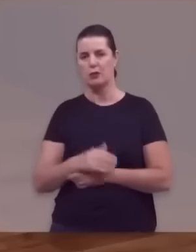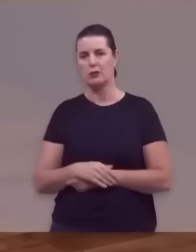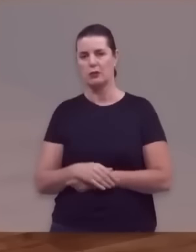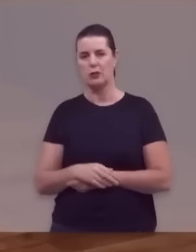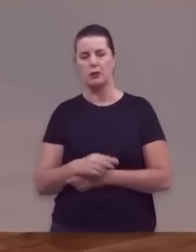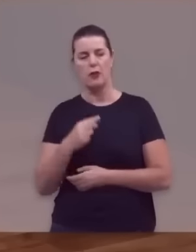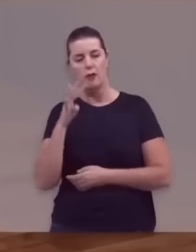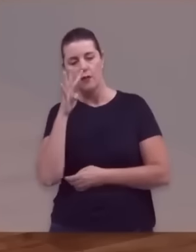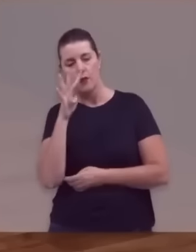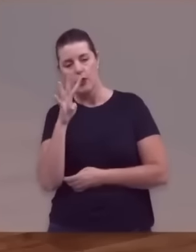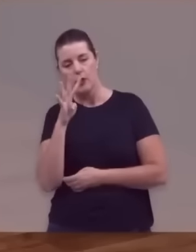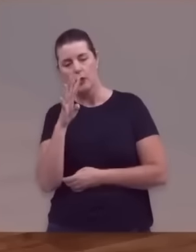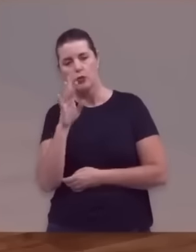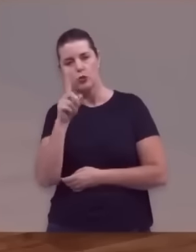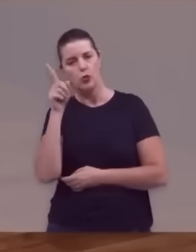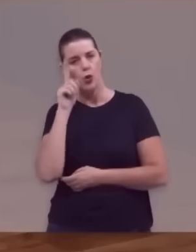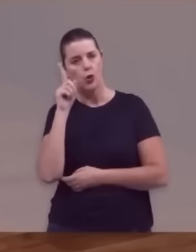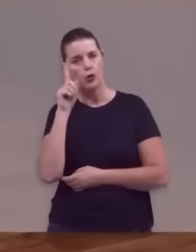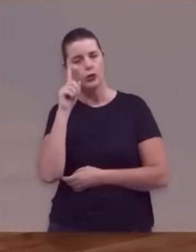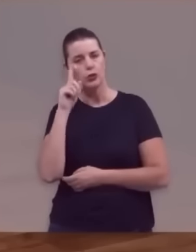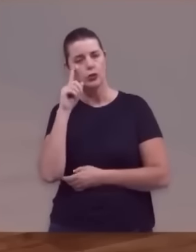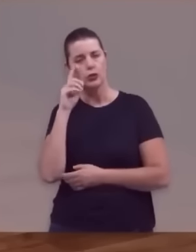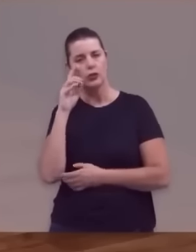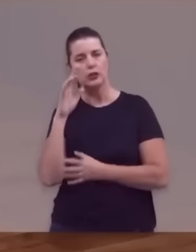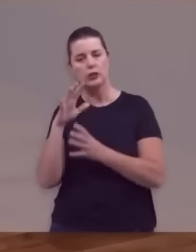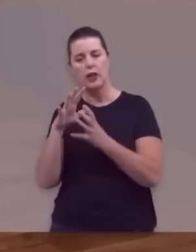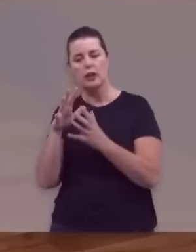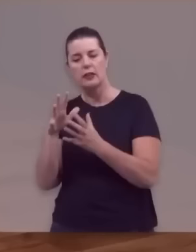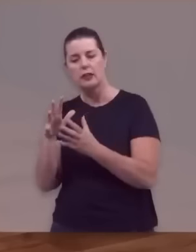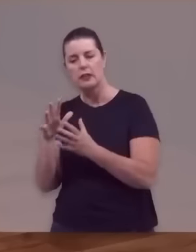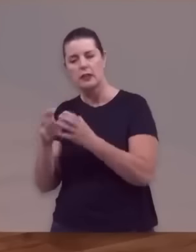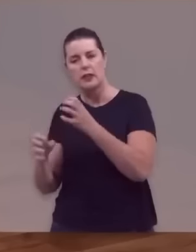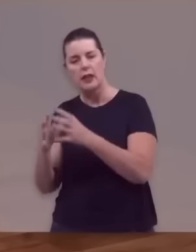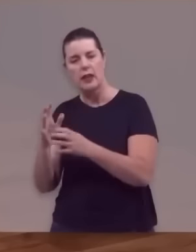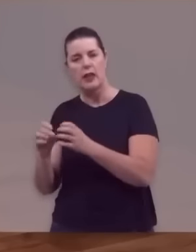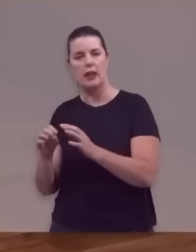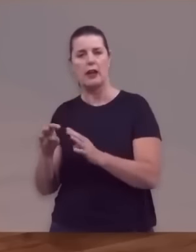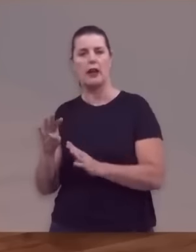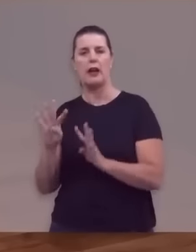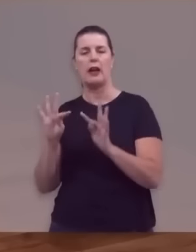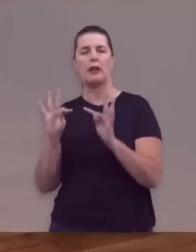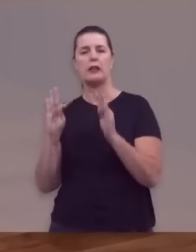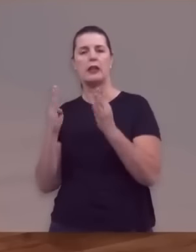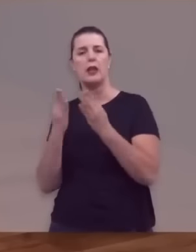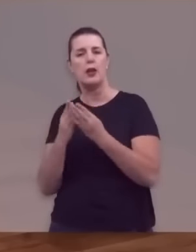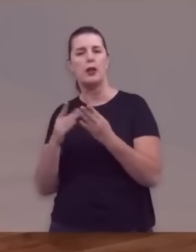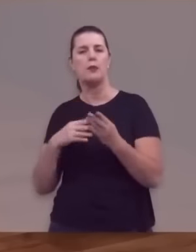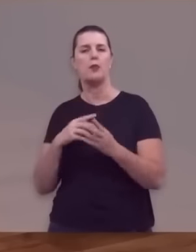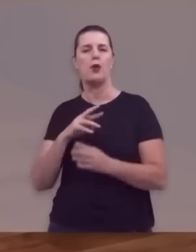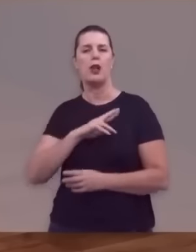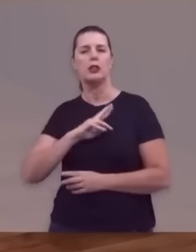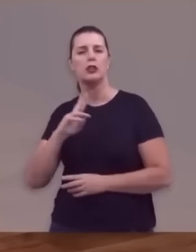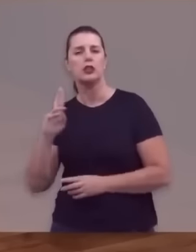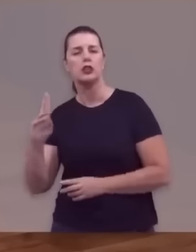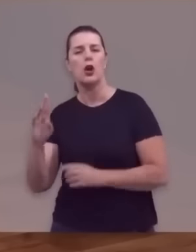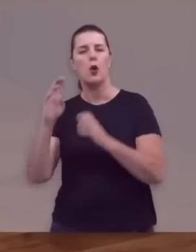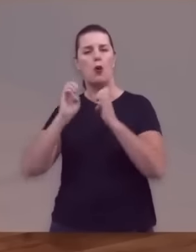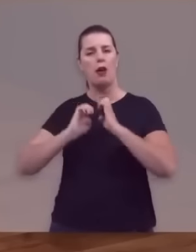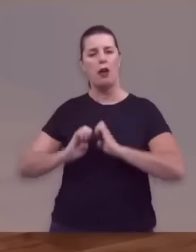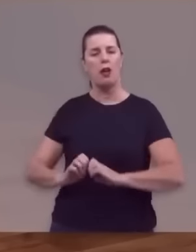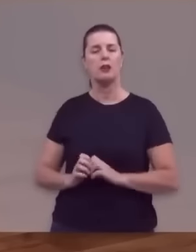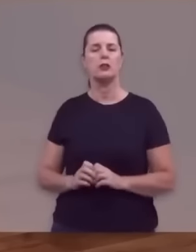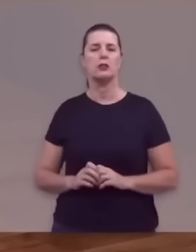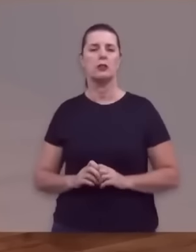assistimos todos os dias as guerras tribais étnicas religiosas e ainda